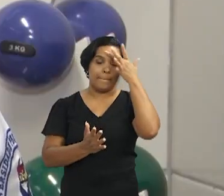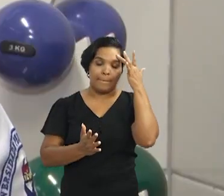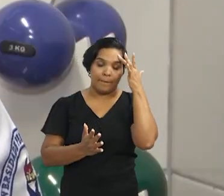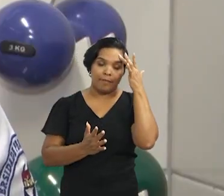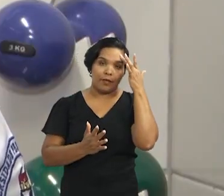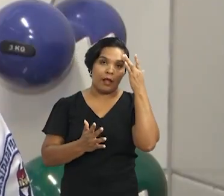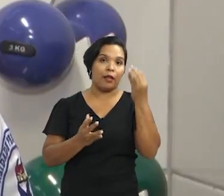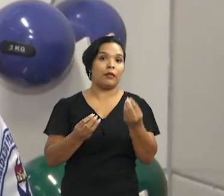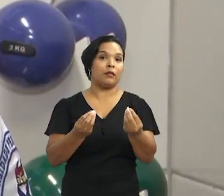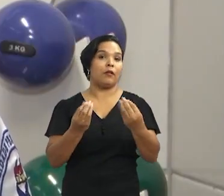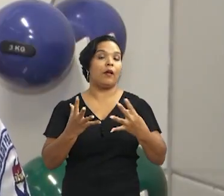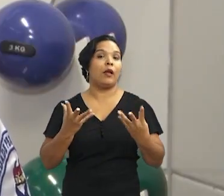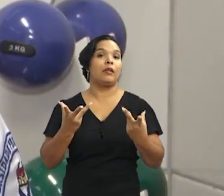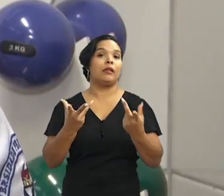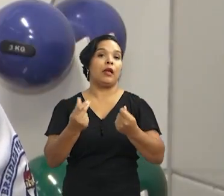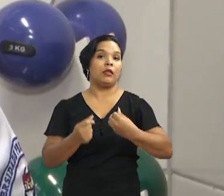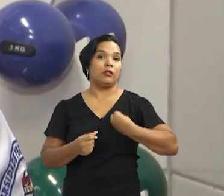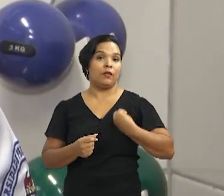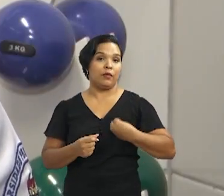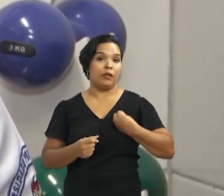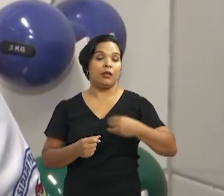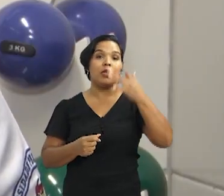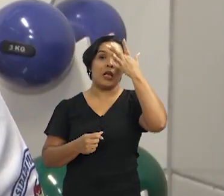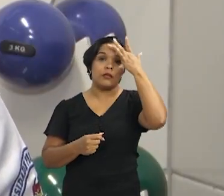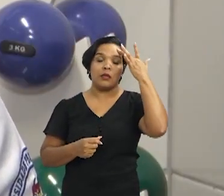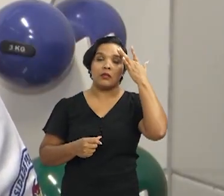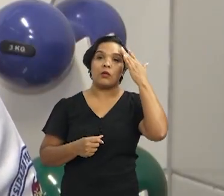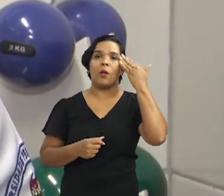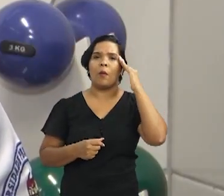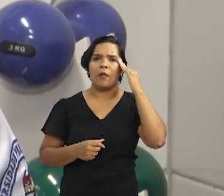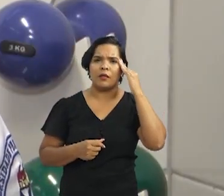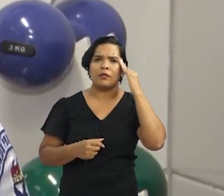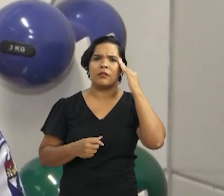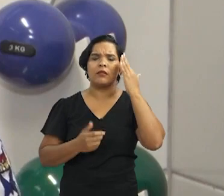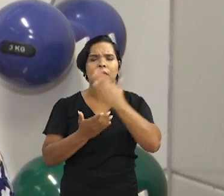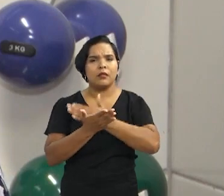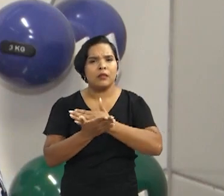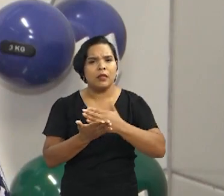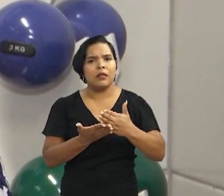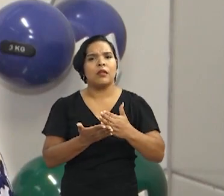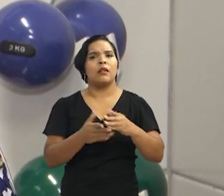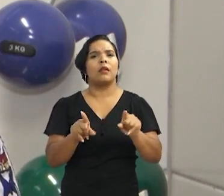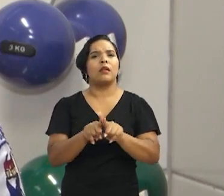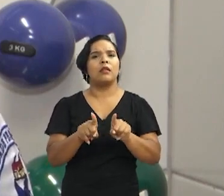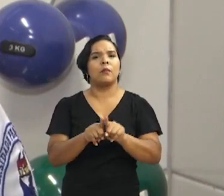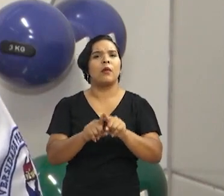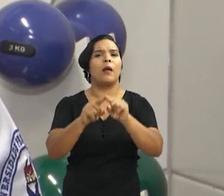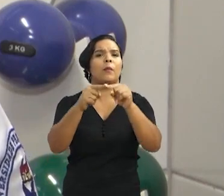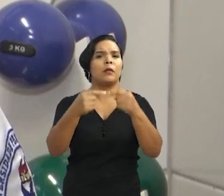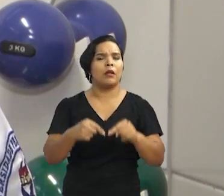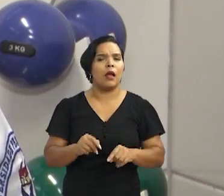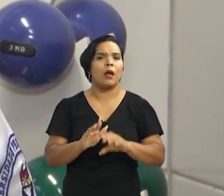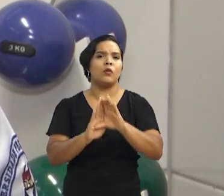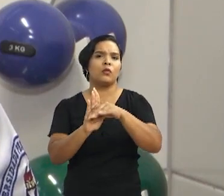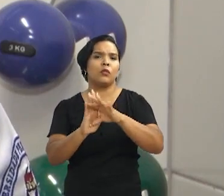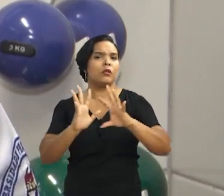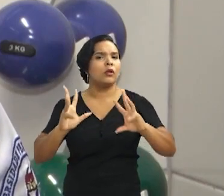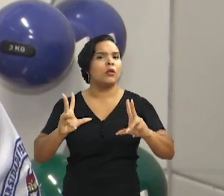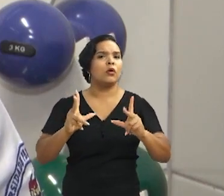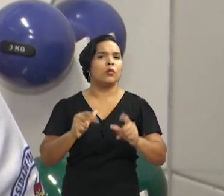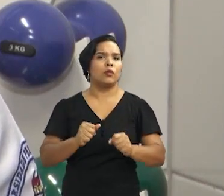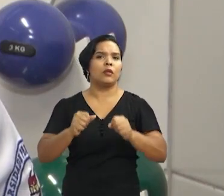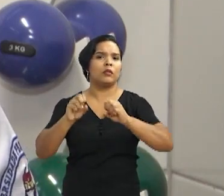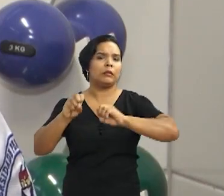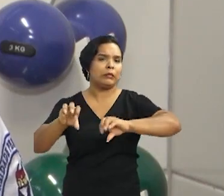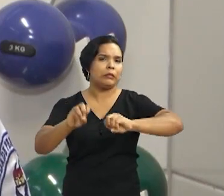a devolução realmente da qualidade de vida. É que essas pessoas elas comecem a entender o que elas têm e que elas comecem a aplicar os